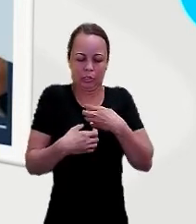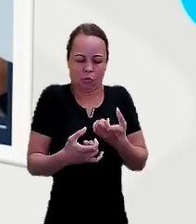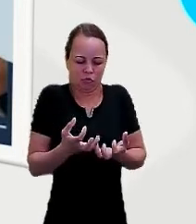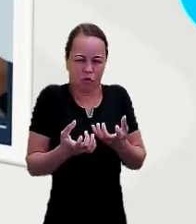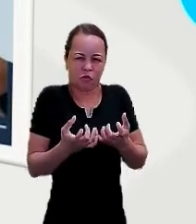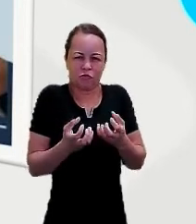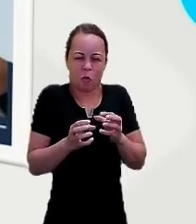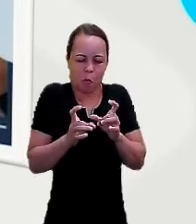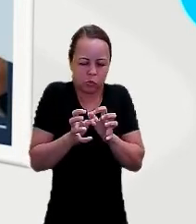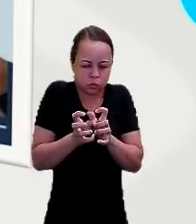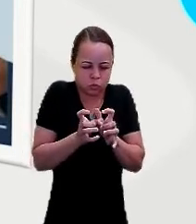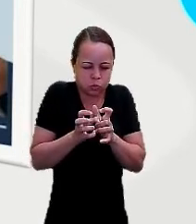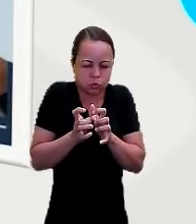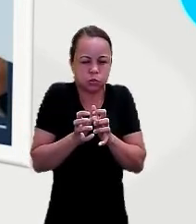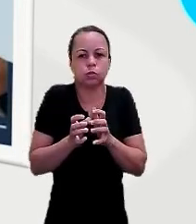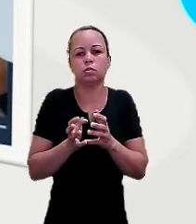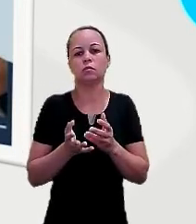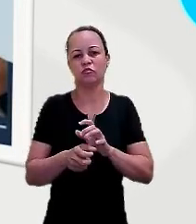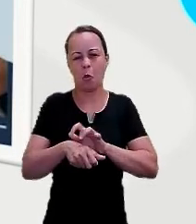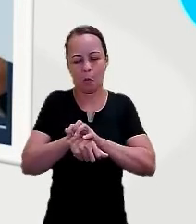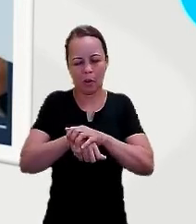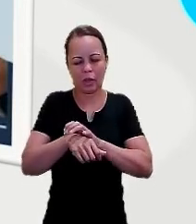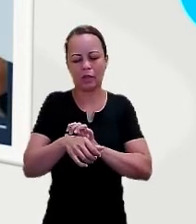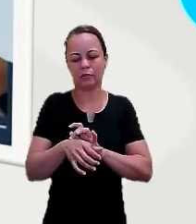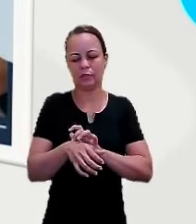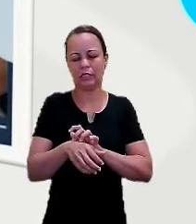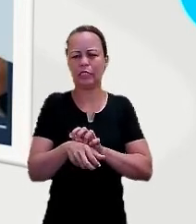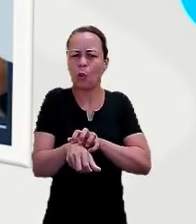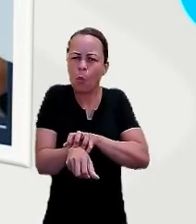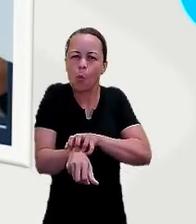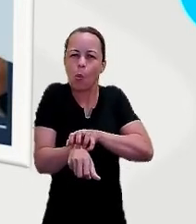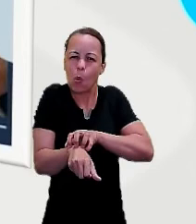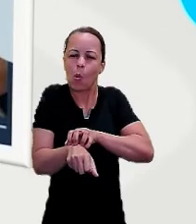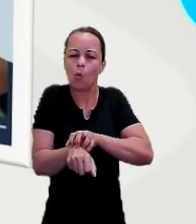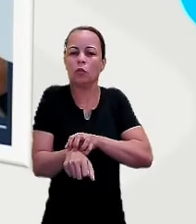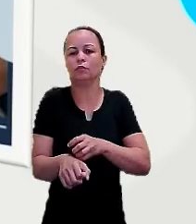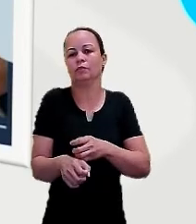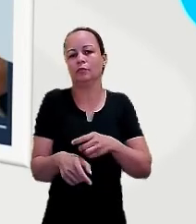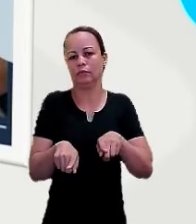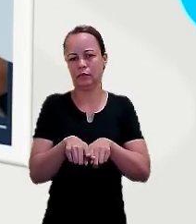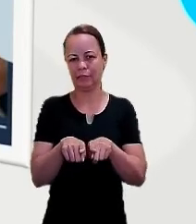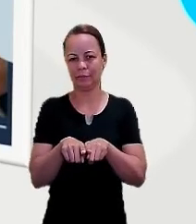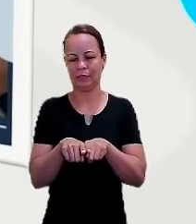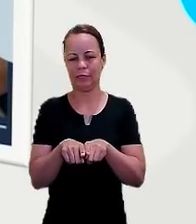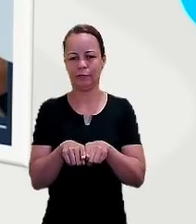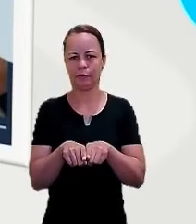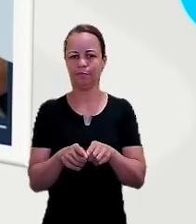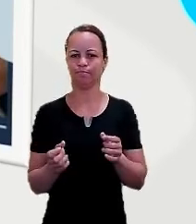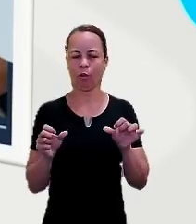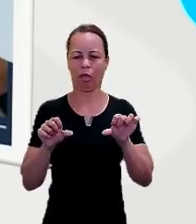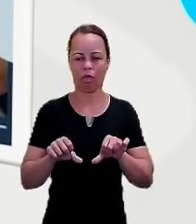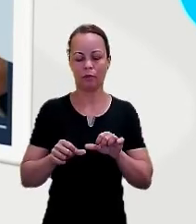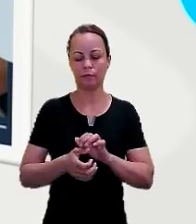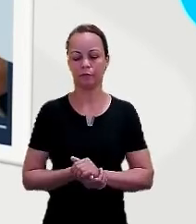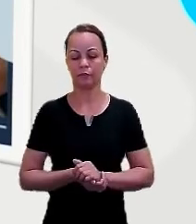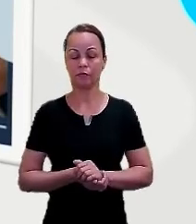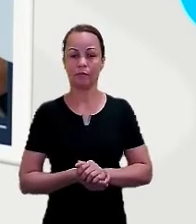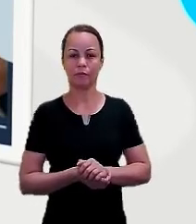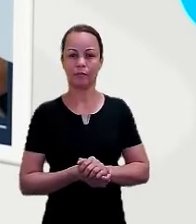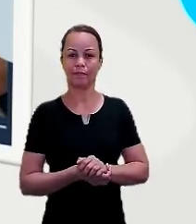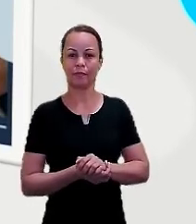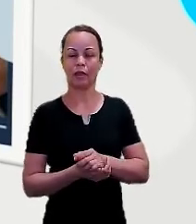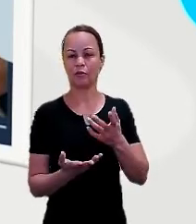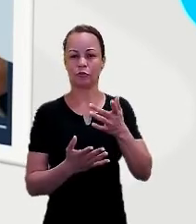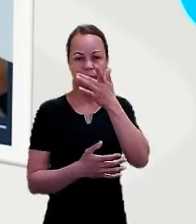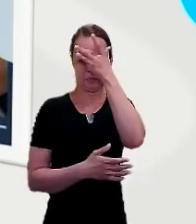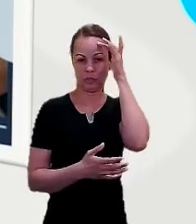E é interessante a gente entender, até manifestam coceira, desconforto. Pacientes relatam todas